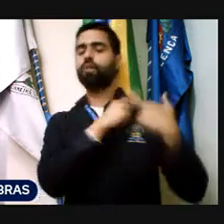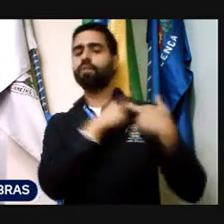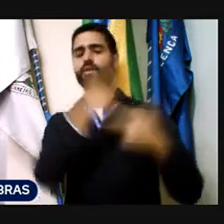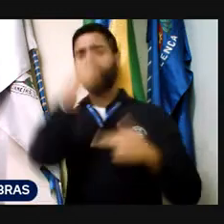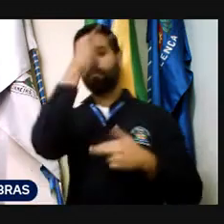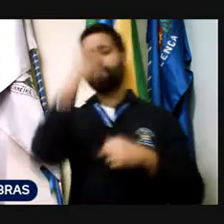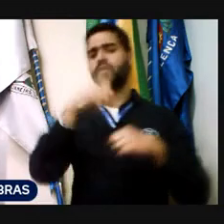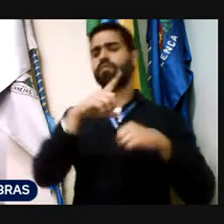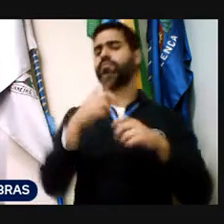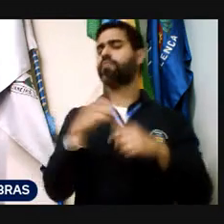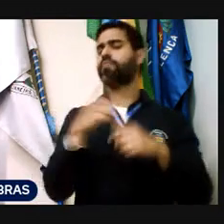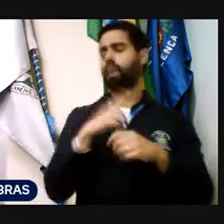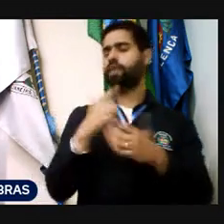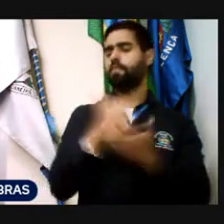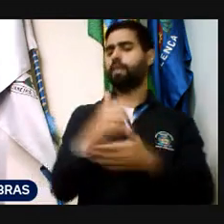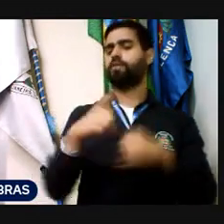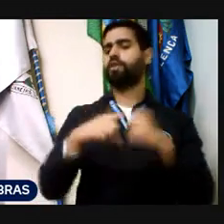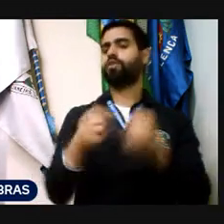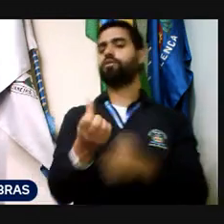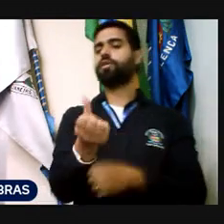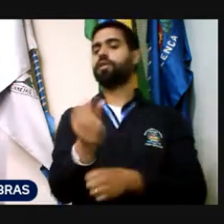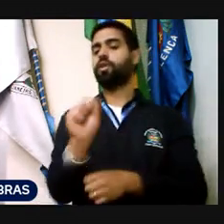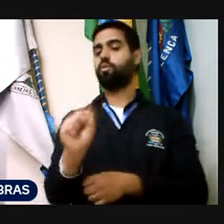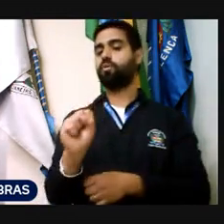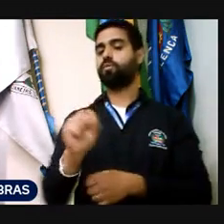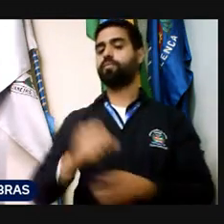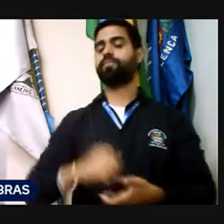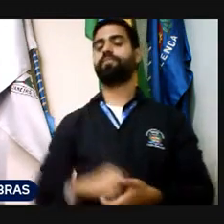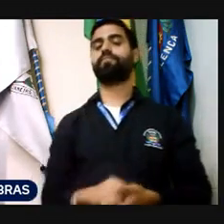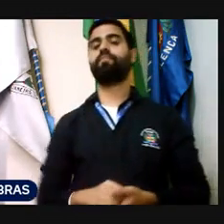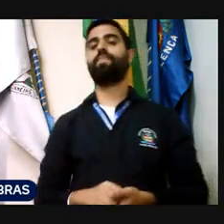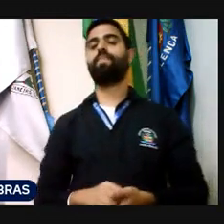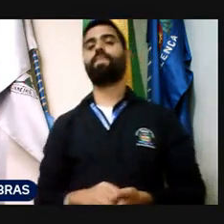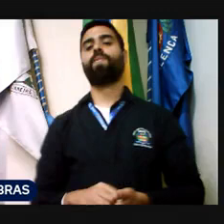artigo 68, caput, da Lei Orgânica Municipal.